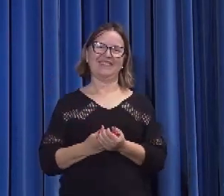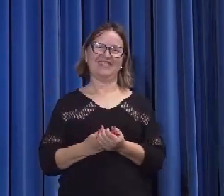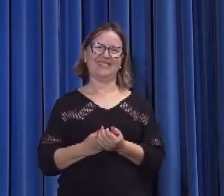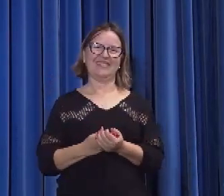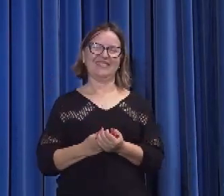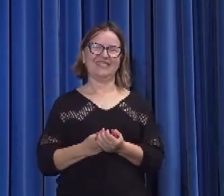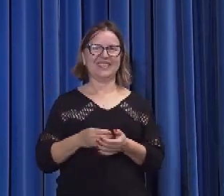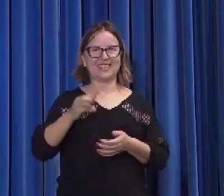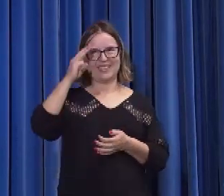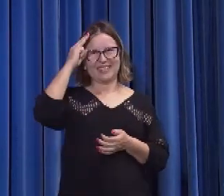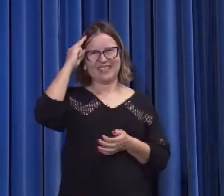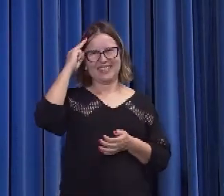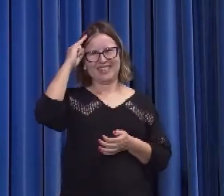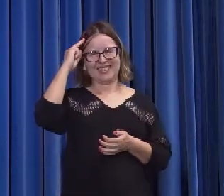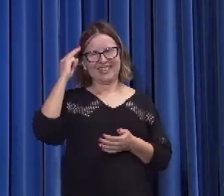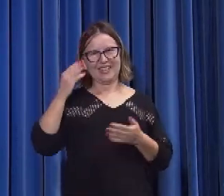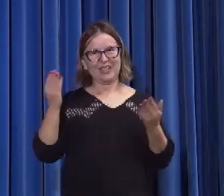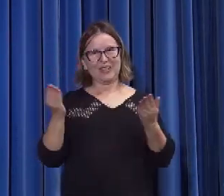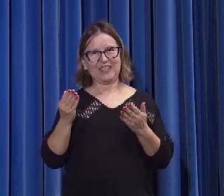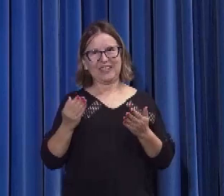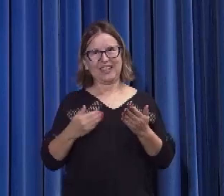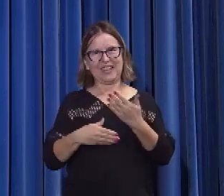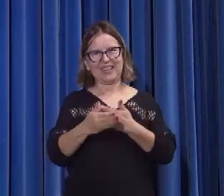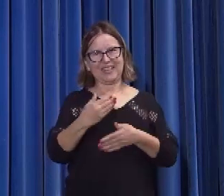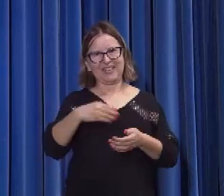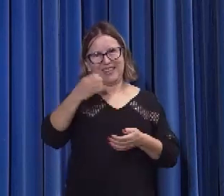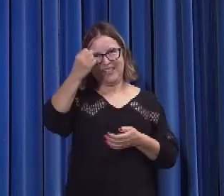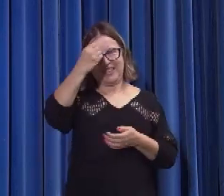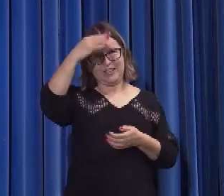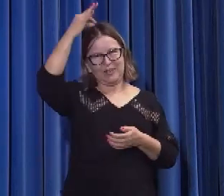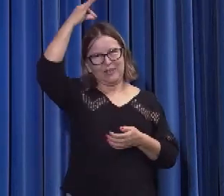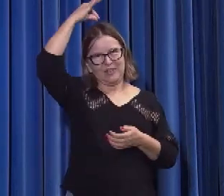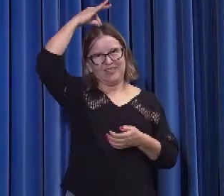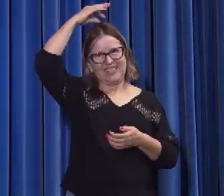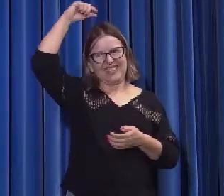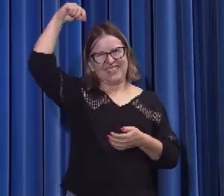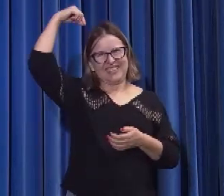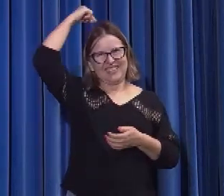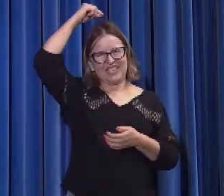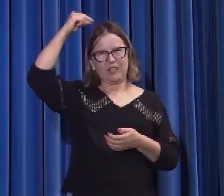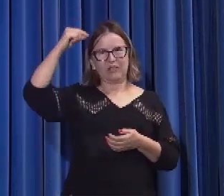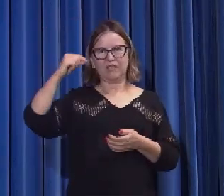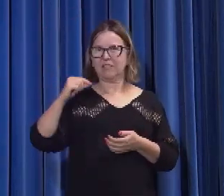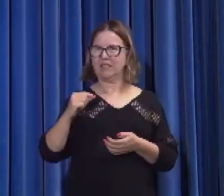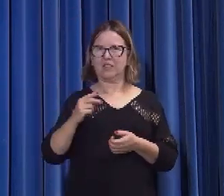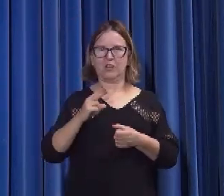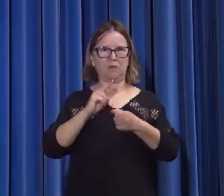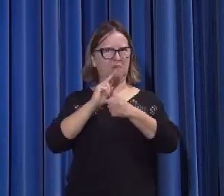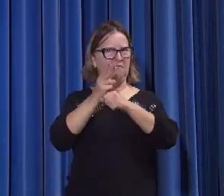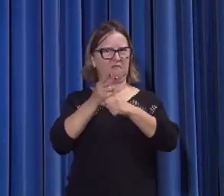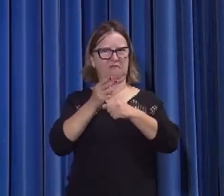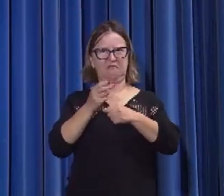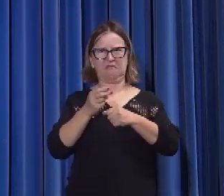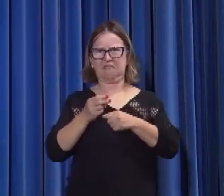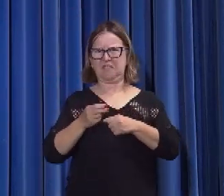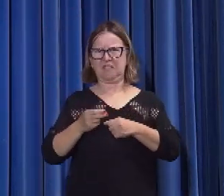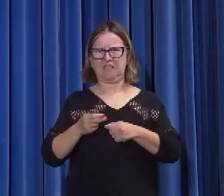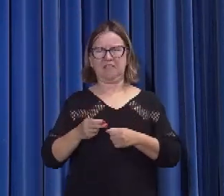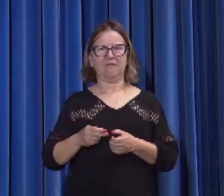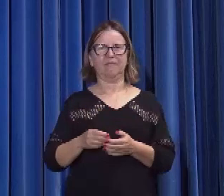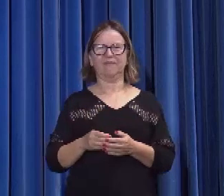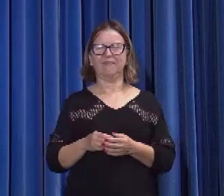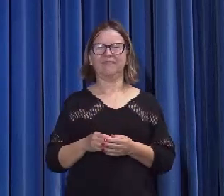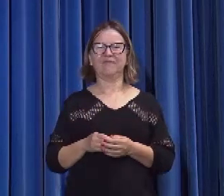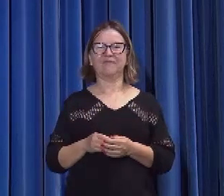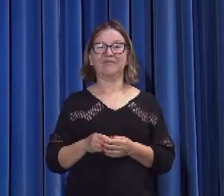meditamos hoje, por revelação do Espírito Santo, não por força nem por violência. E eu